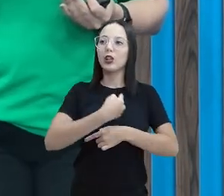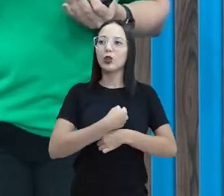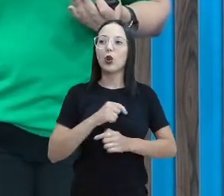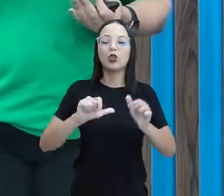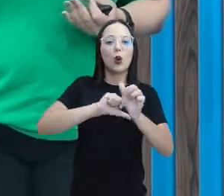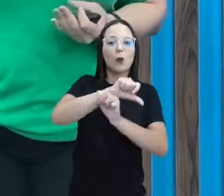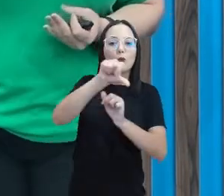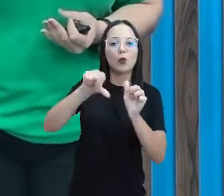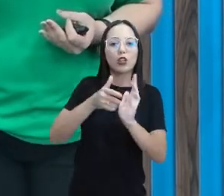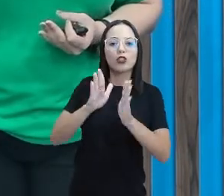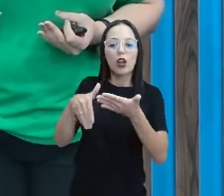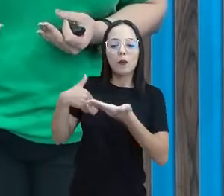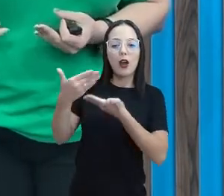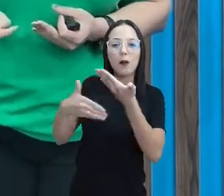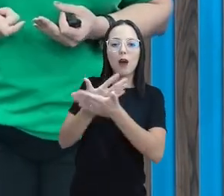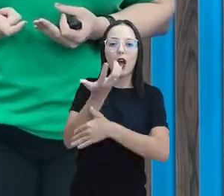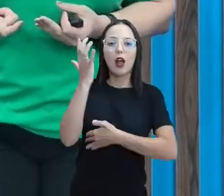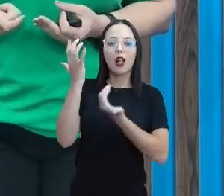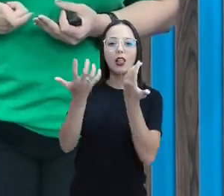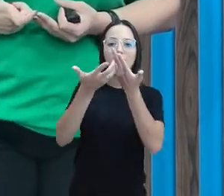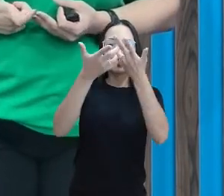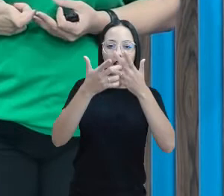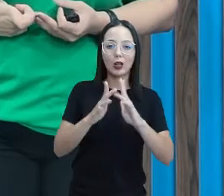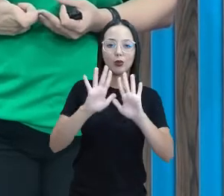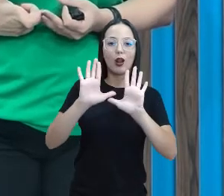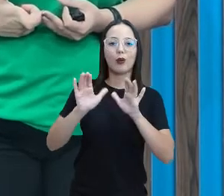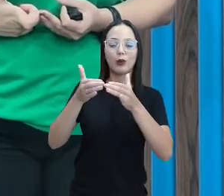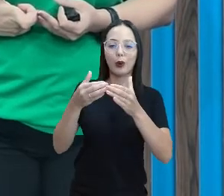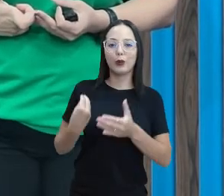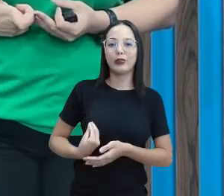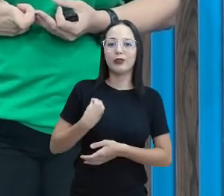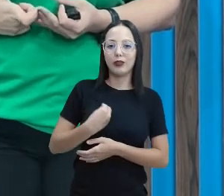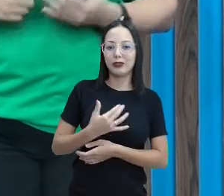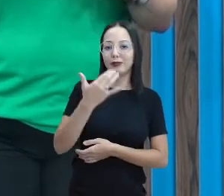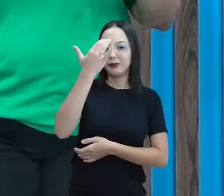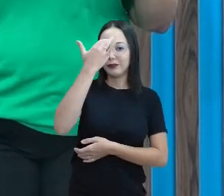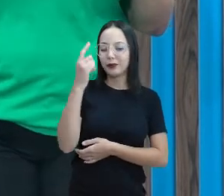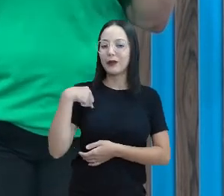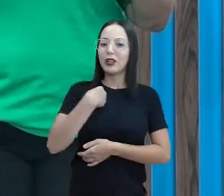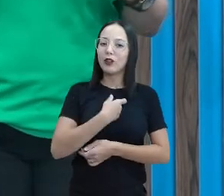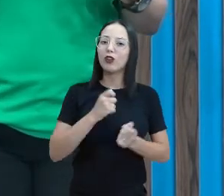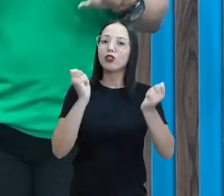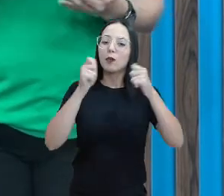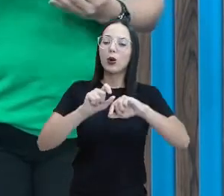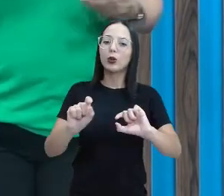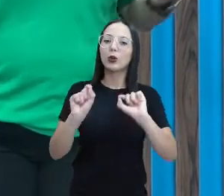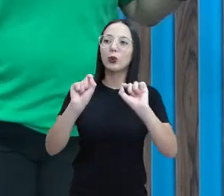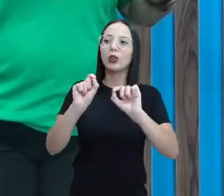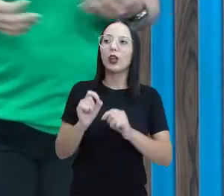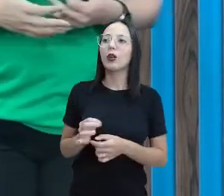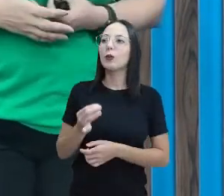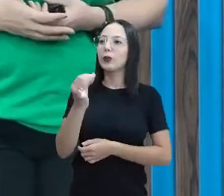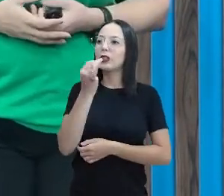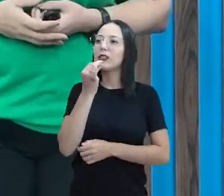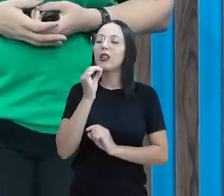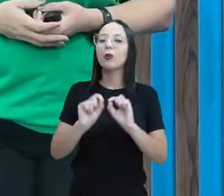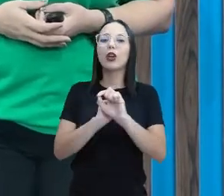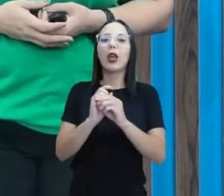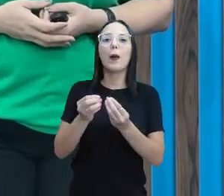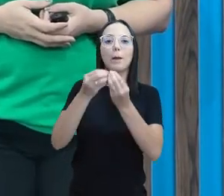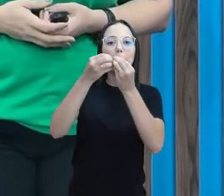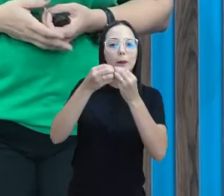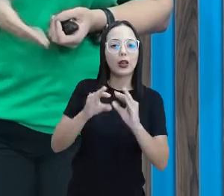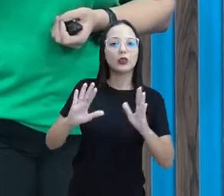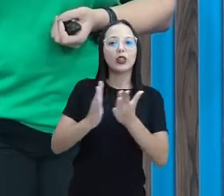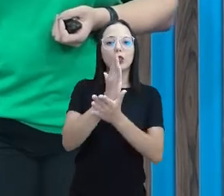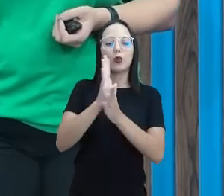toda uma evolução natural da espécie, tá certo? A gente pode até terminar dizimando